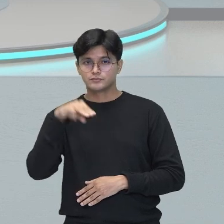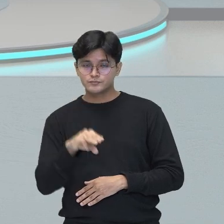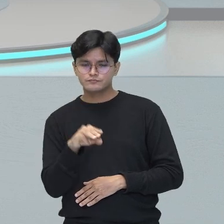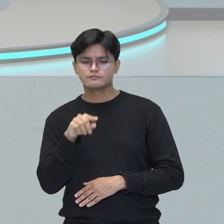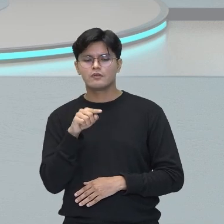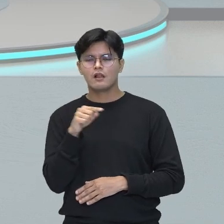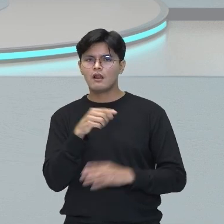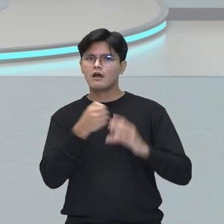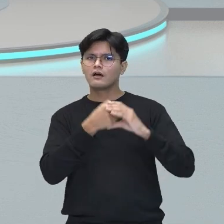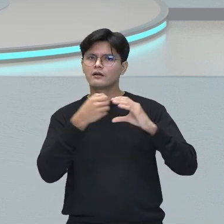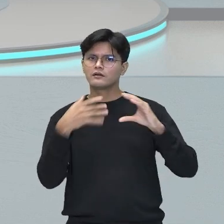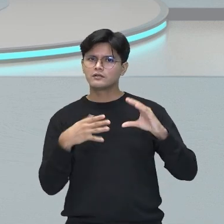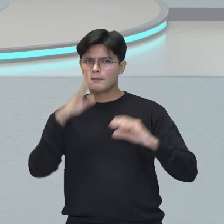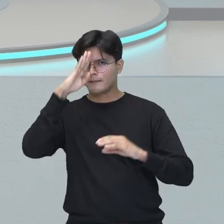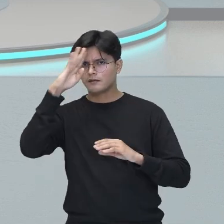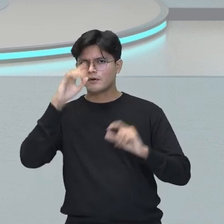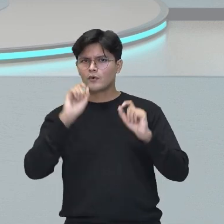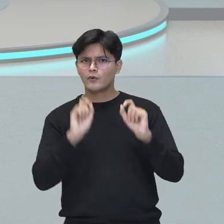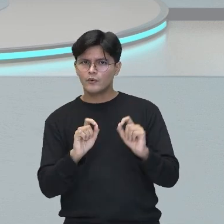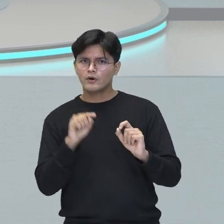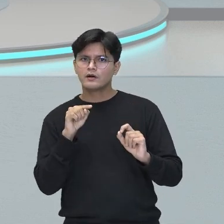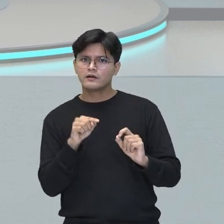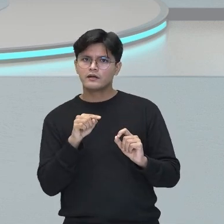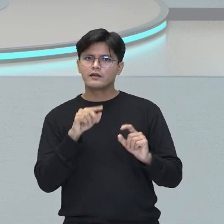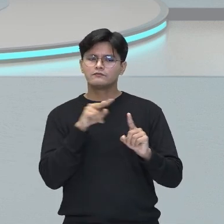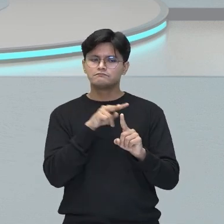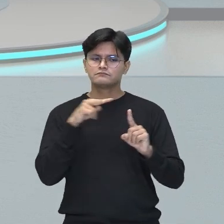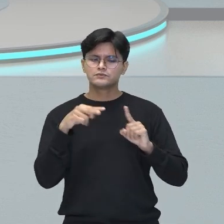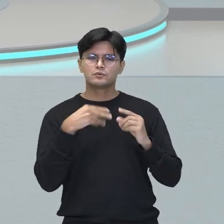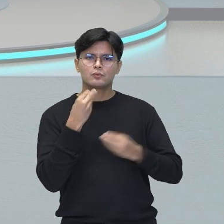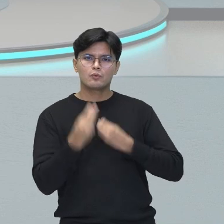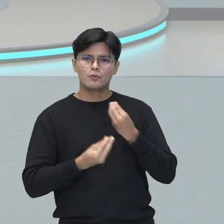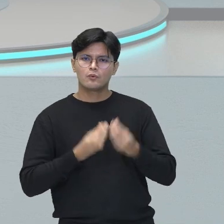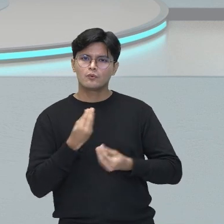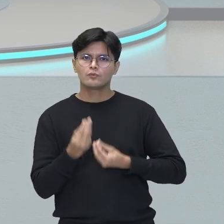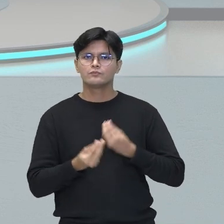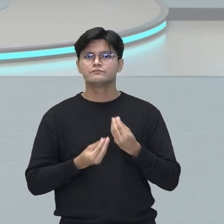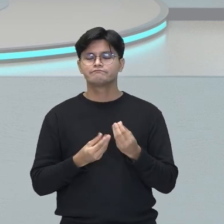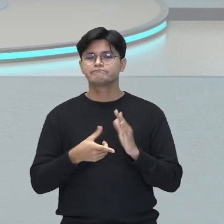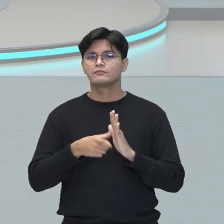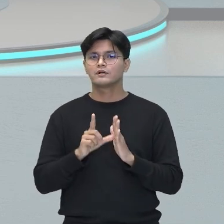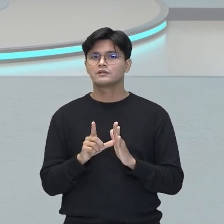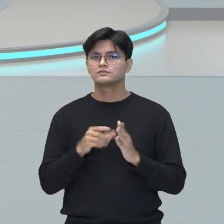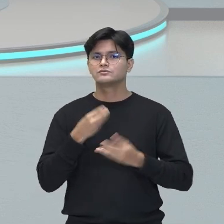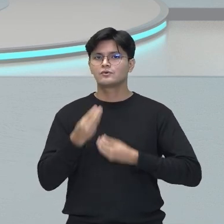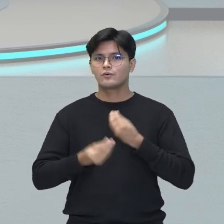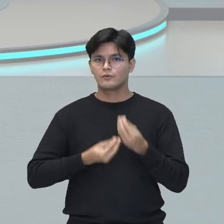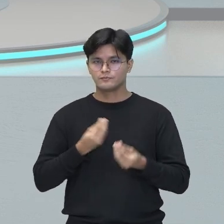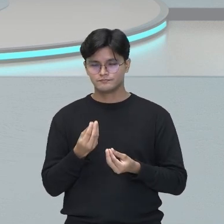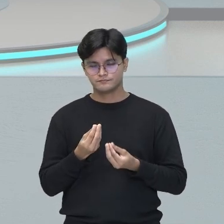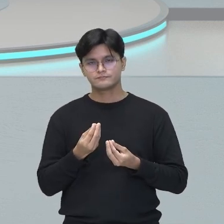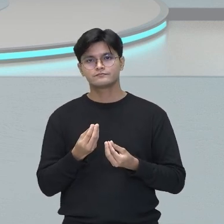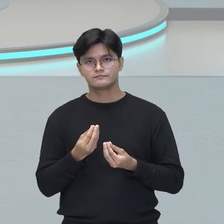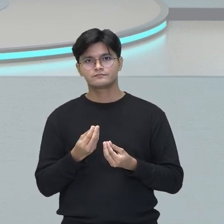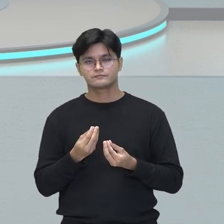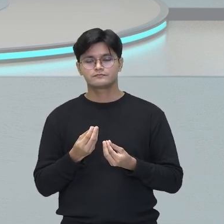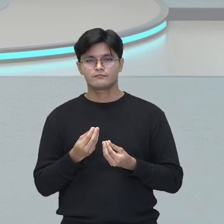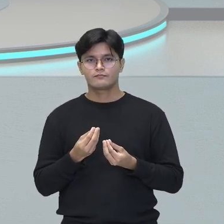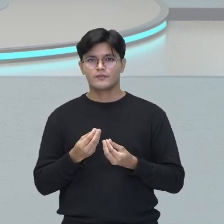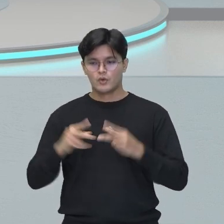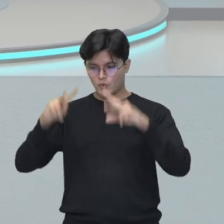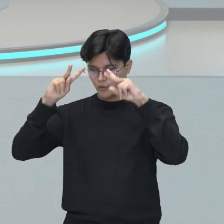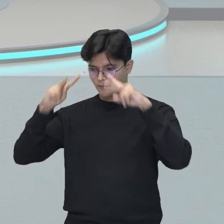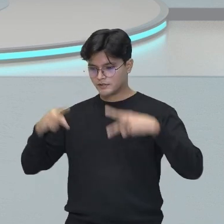eh objeto né a visão do lá né do humanismo né a